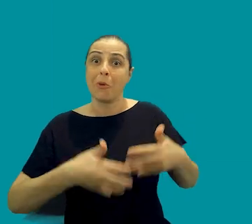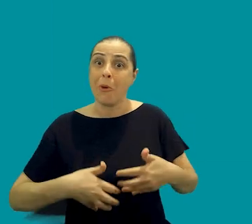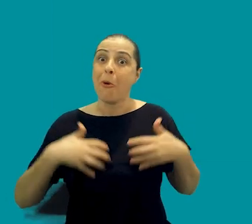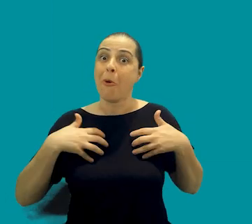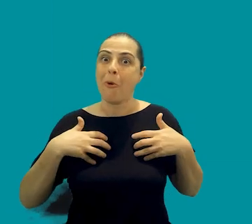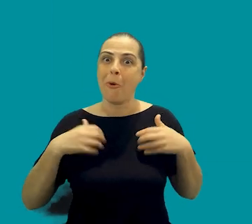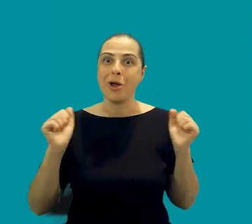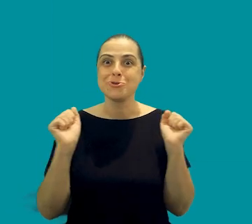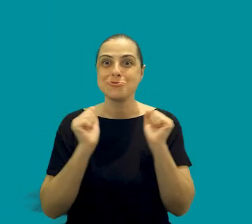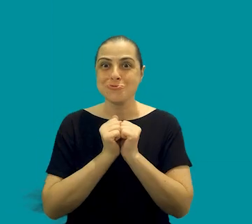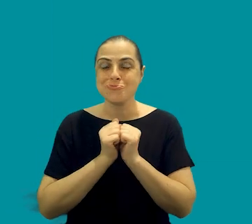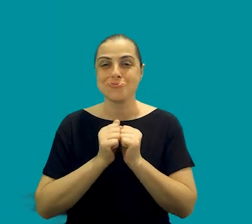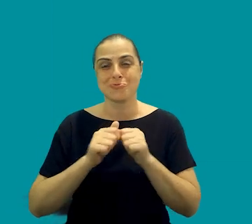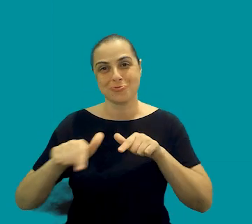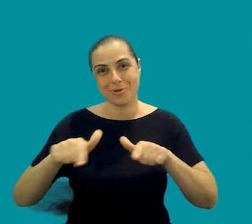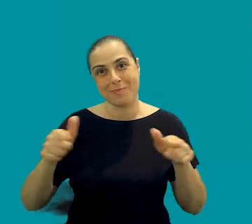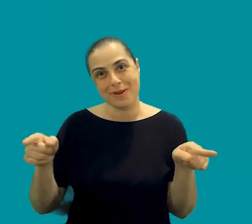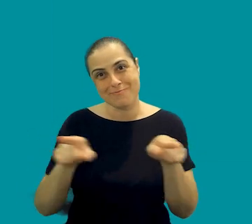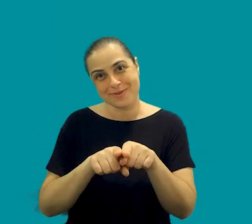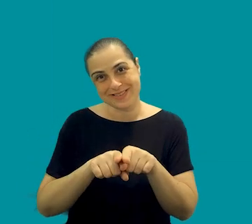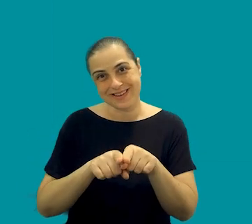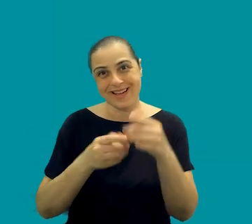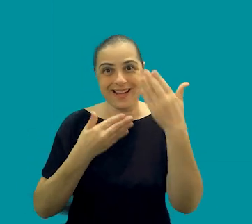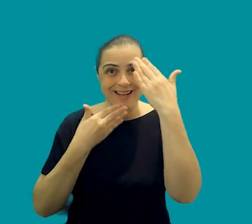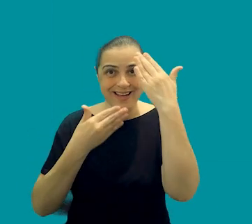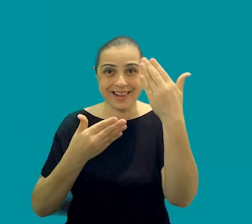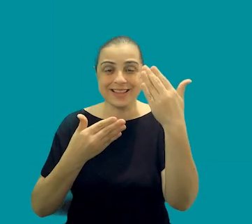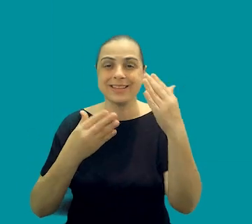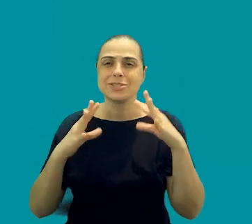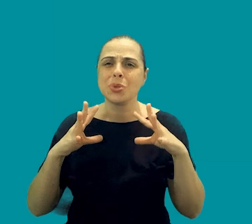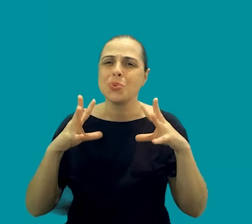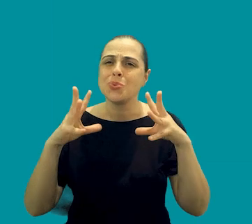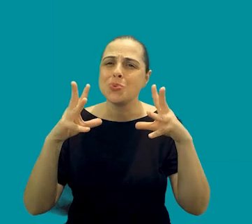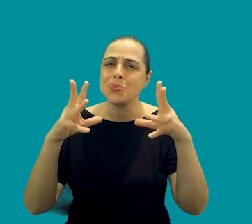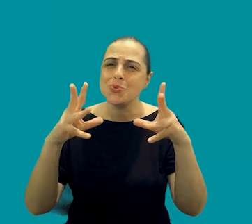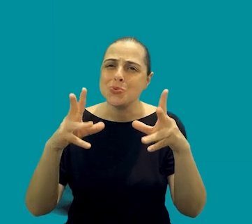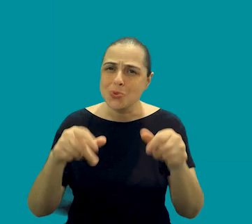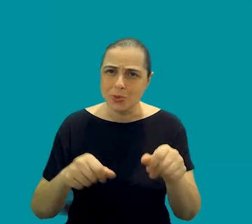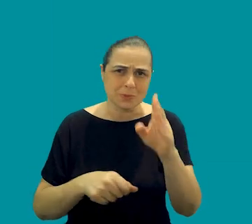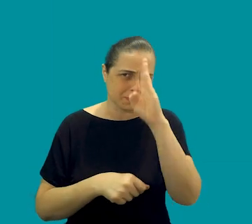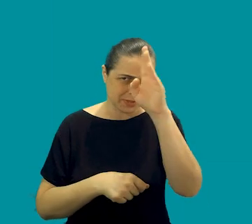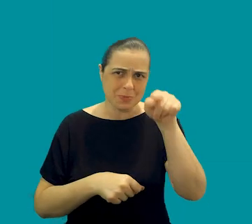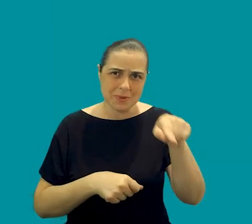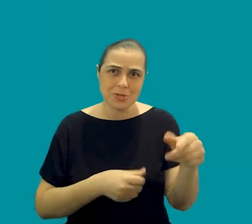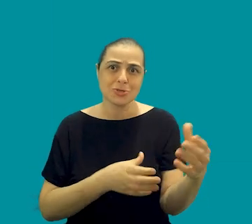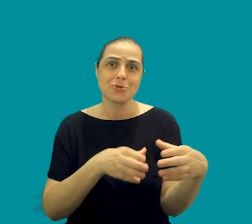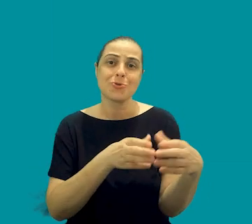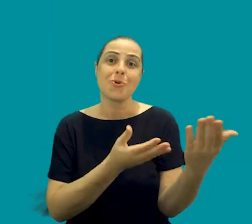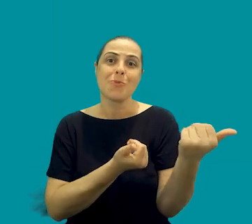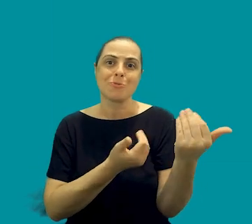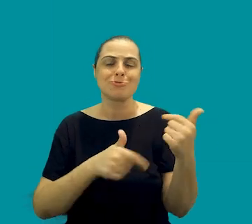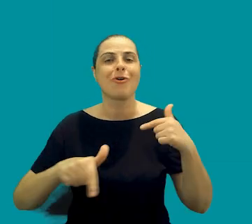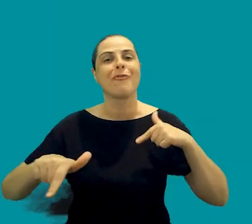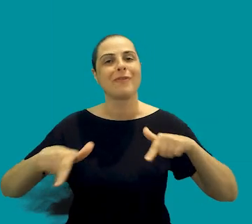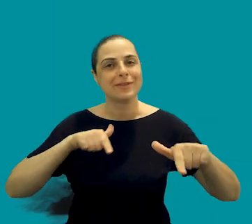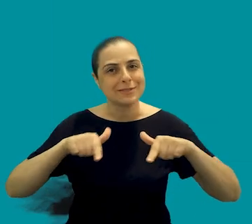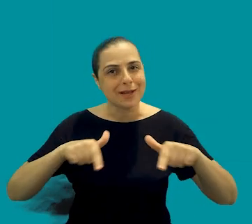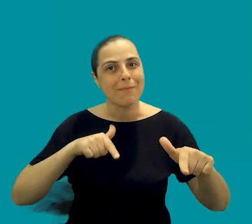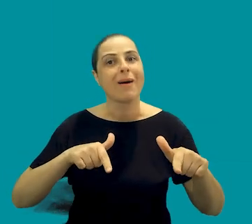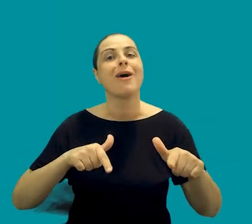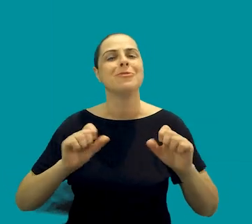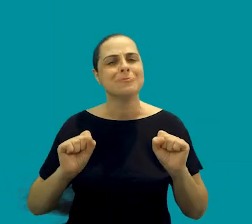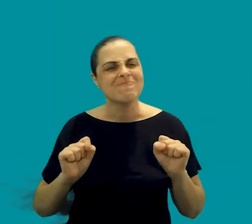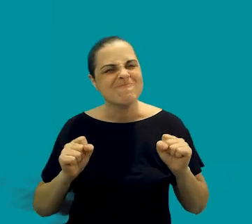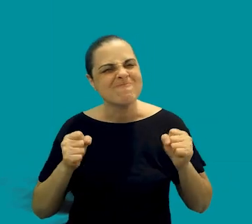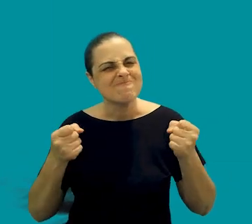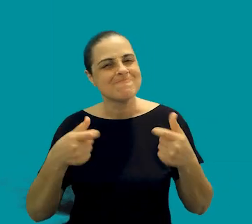a minha honra trabalhar com vocês e com ele. E agradecer a todo mundo que está nesse projeto aqui, especialmente aos jovens, né? Que estão aí no